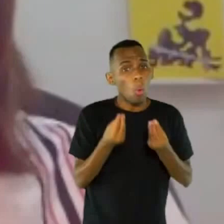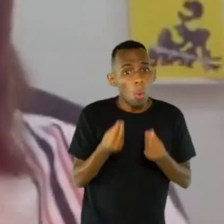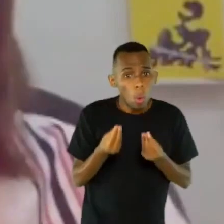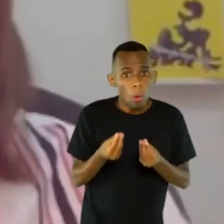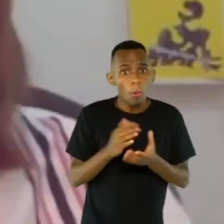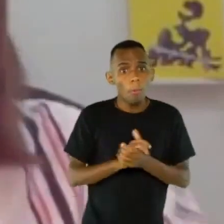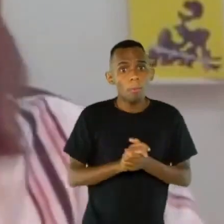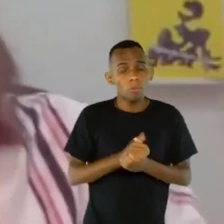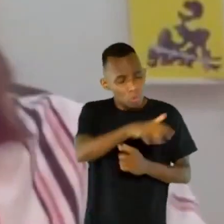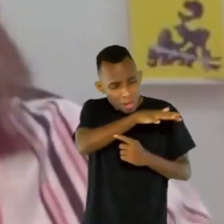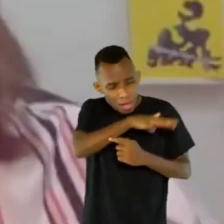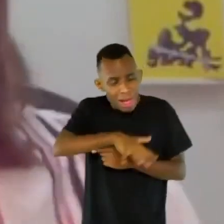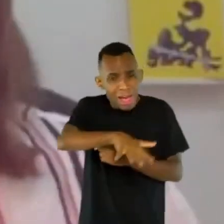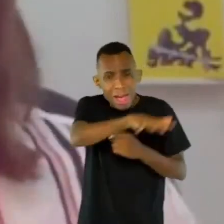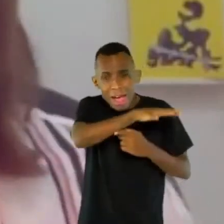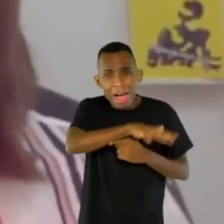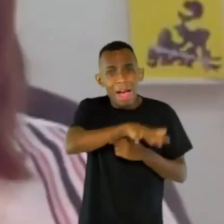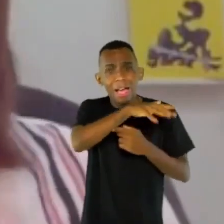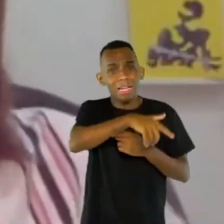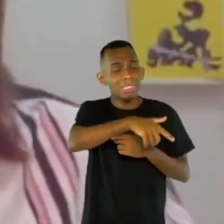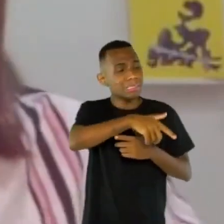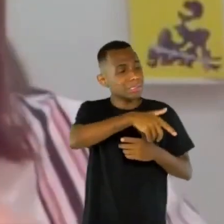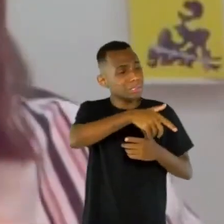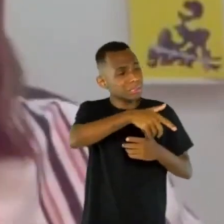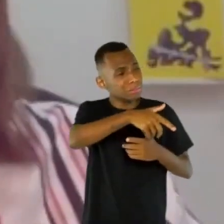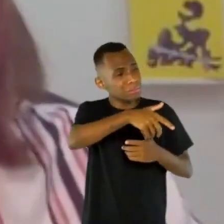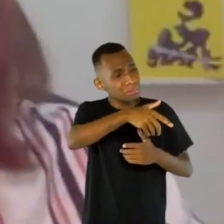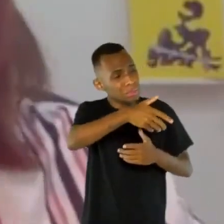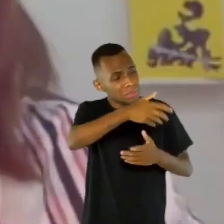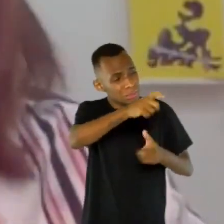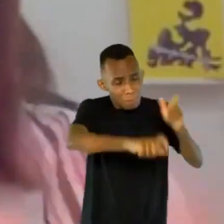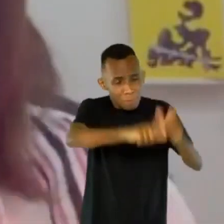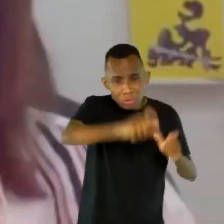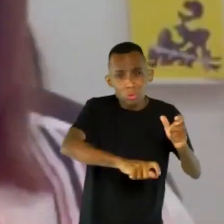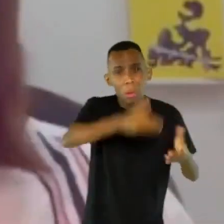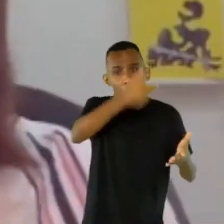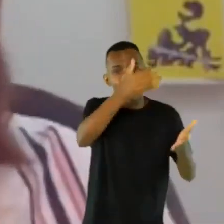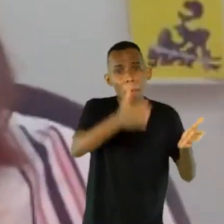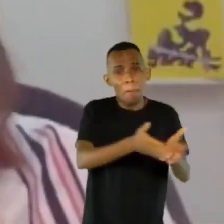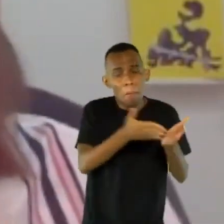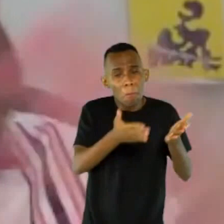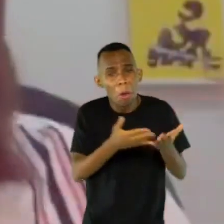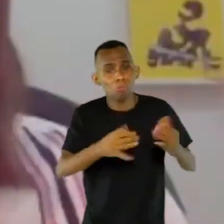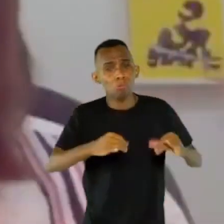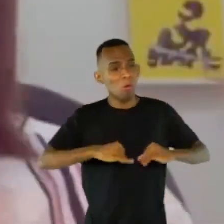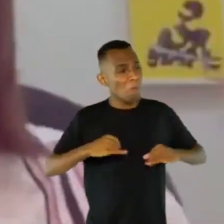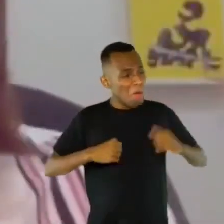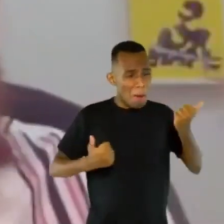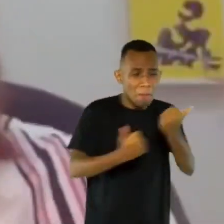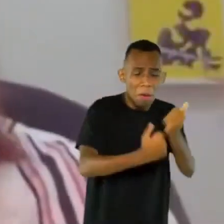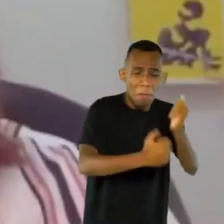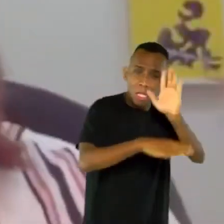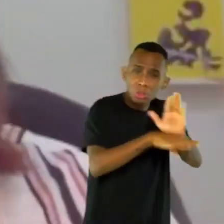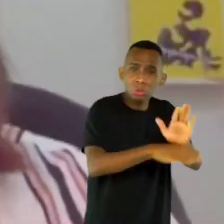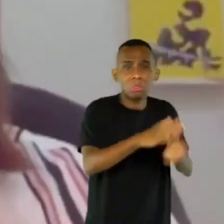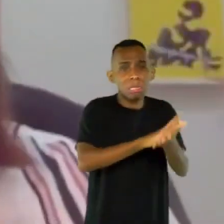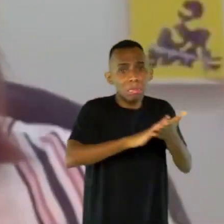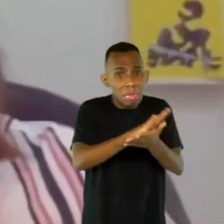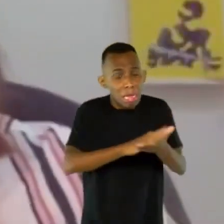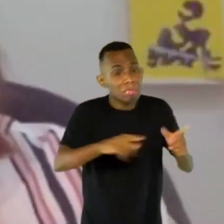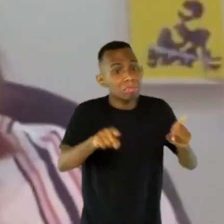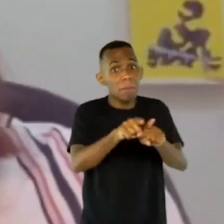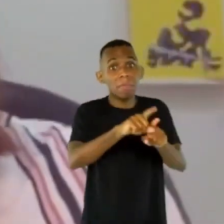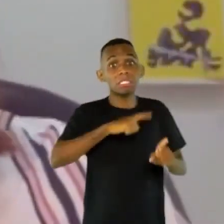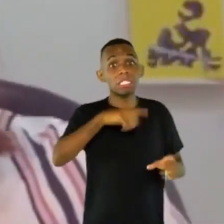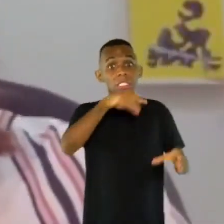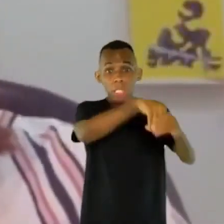de refugiados, sem nenhuma assistência, sem nenhum amparo, com crianças. Eu lembro